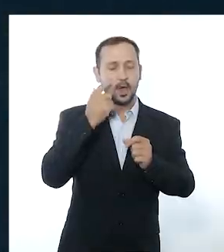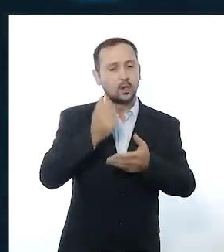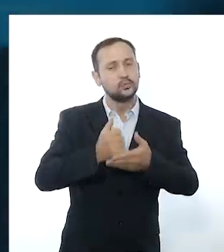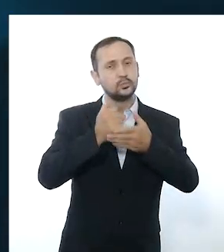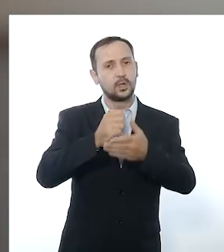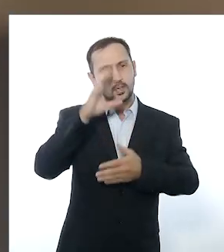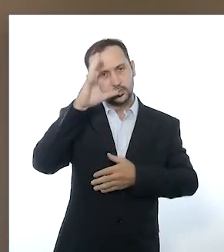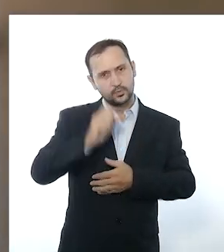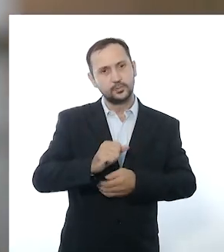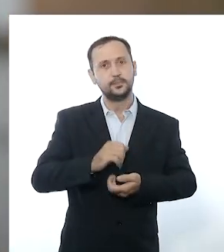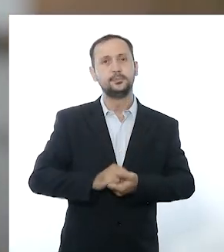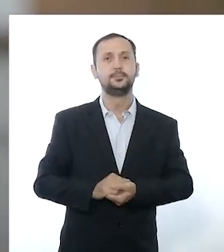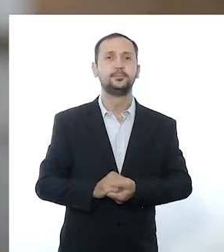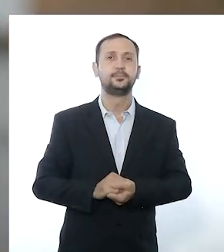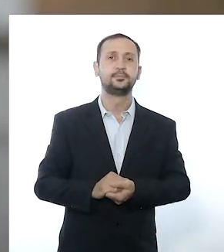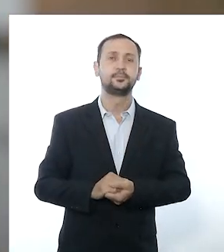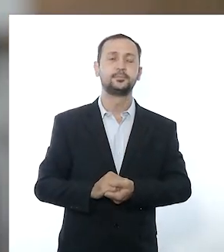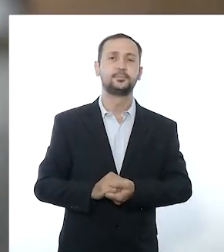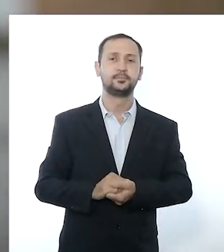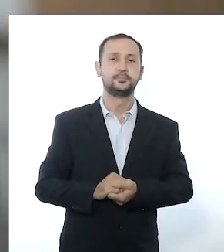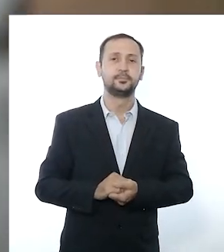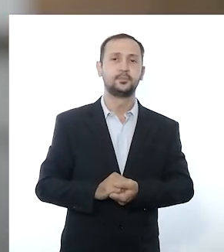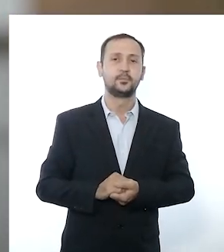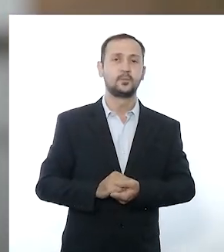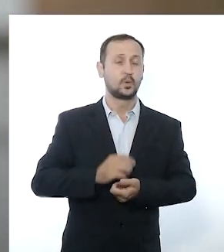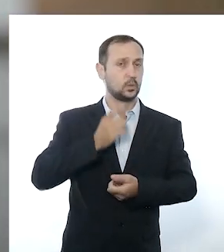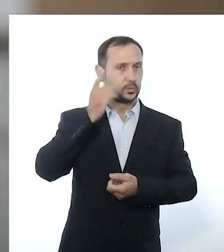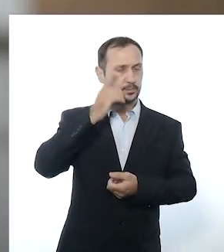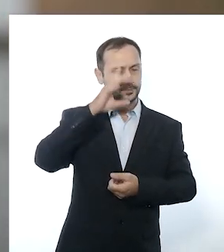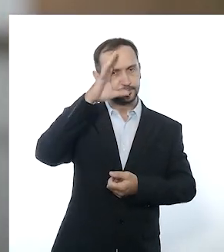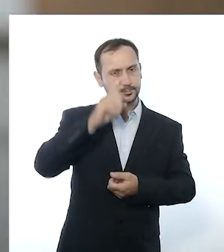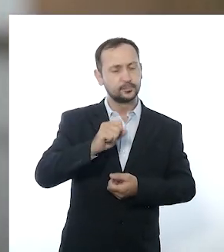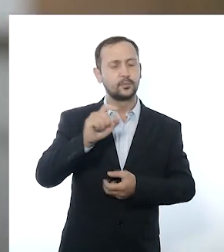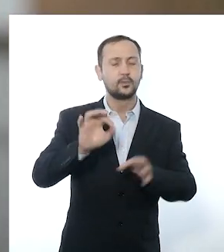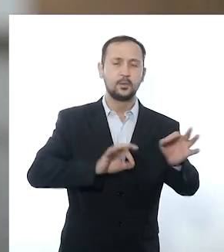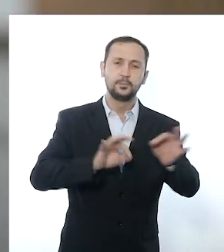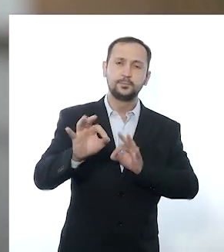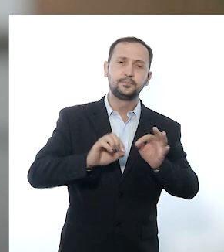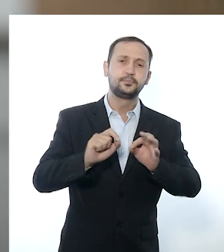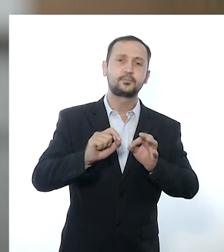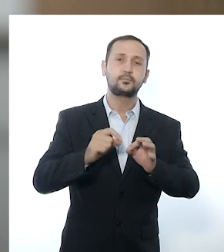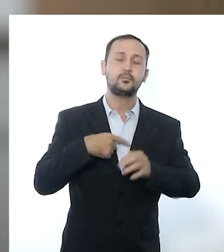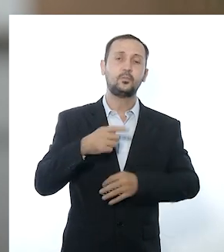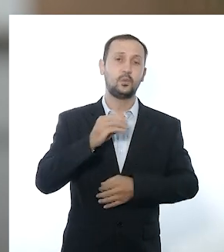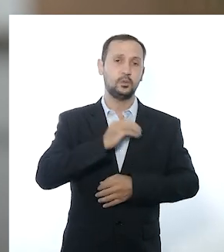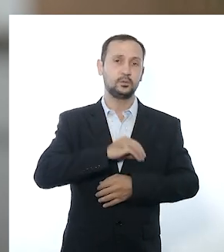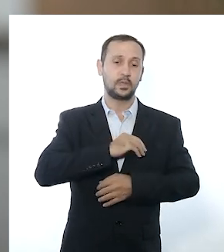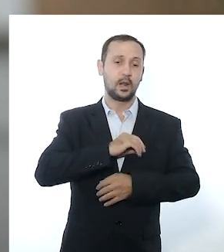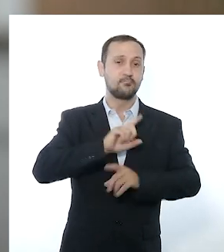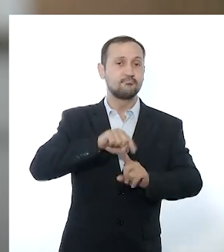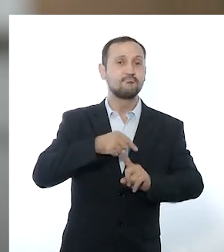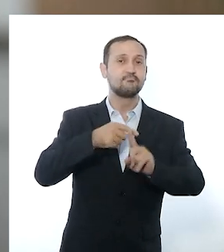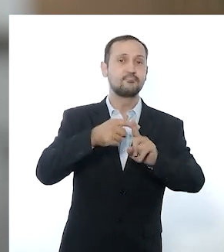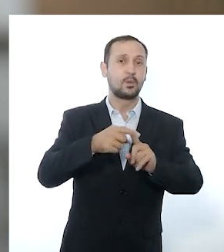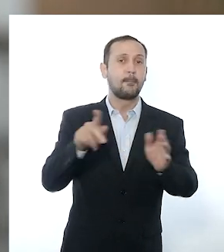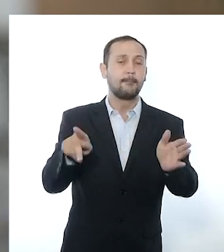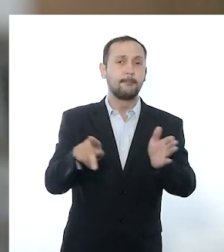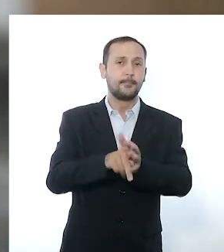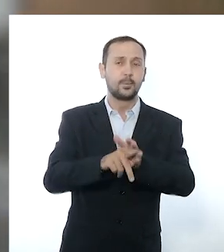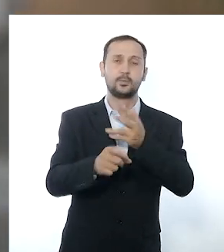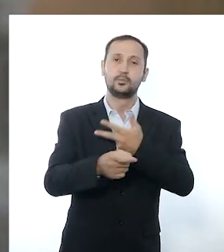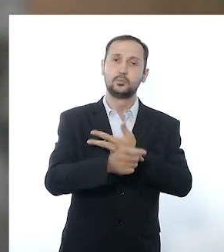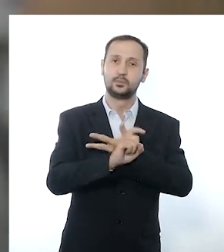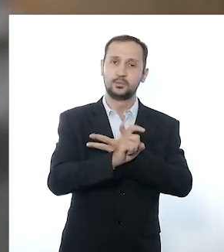solucionar. Deputados articulam e conseguem manter o abono salarial dos servidores do Poder Executivo.